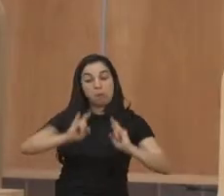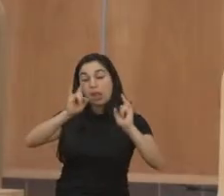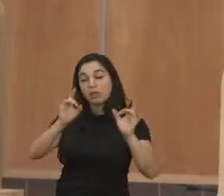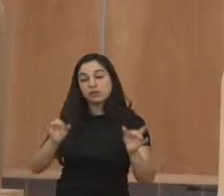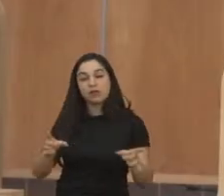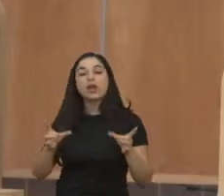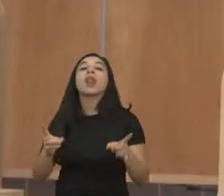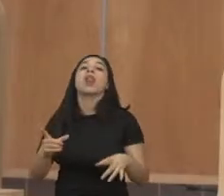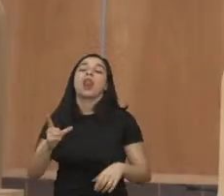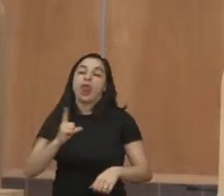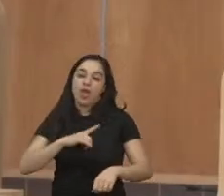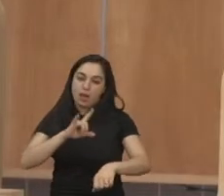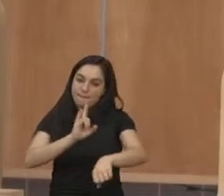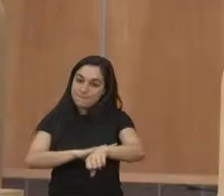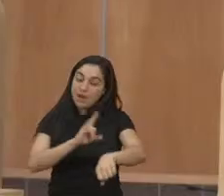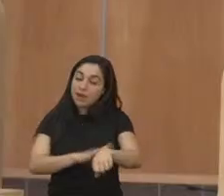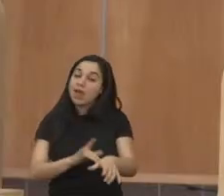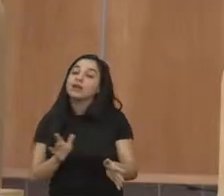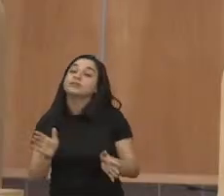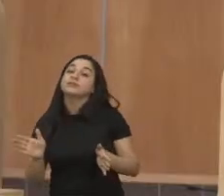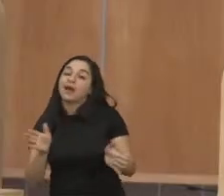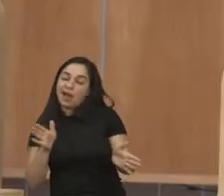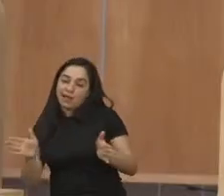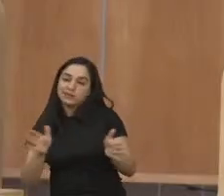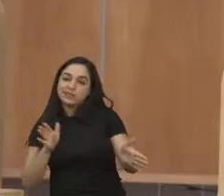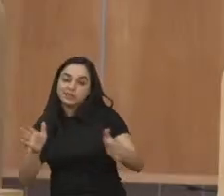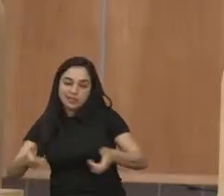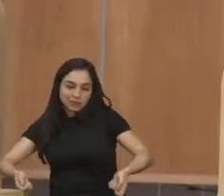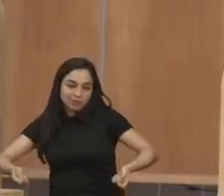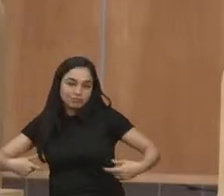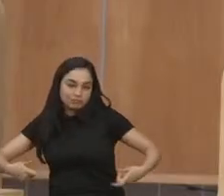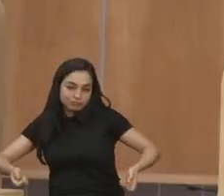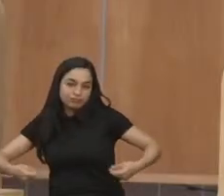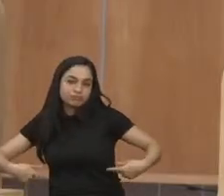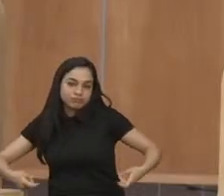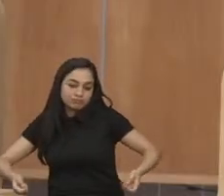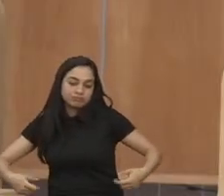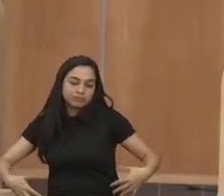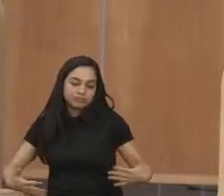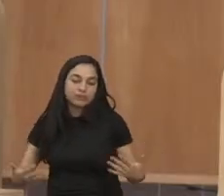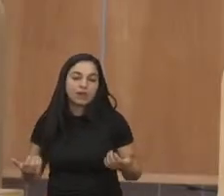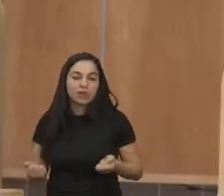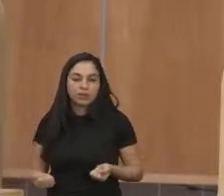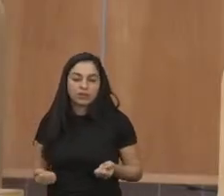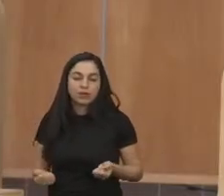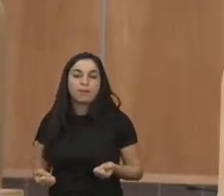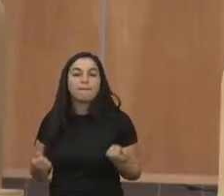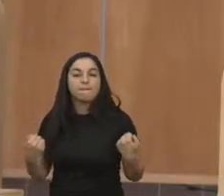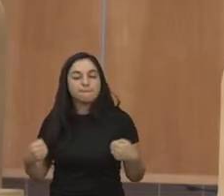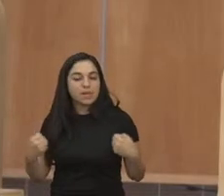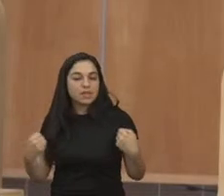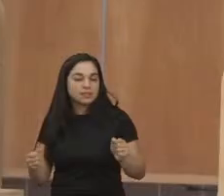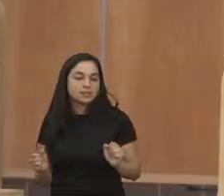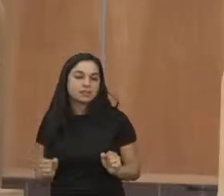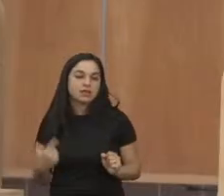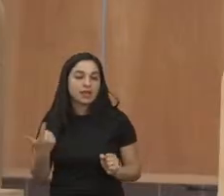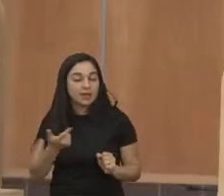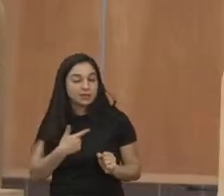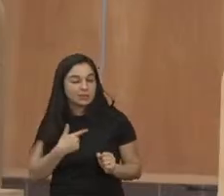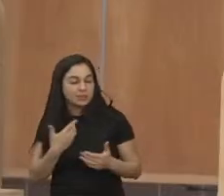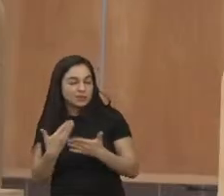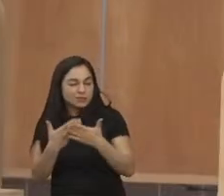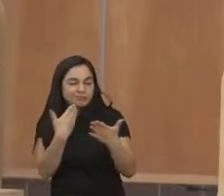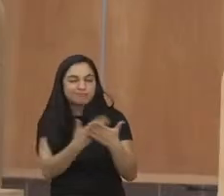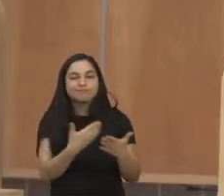um banheiro acessível para o deficiente, por exemplo, ter a rampa de acesso para o cadeirante. Então, assim, são questões que têm que ser pontuadas e a gente tem que estar